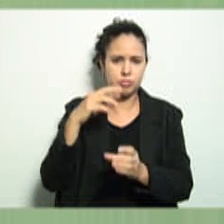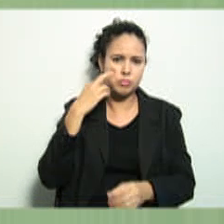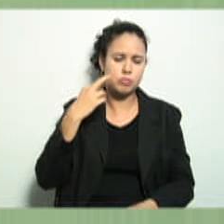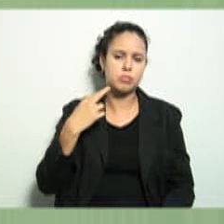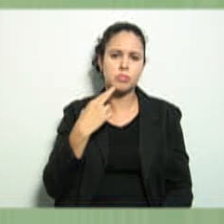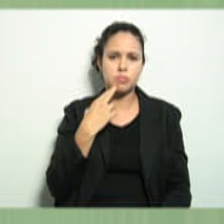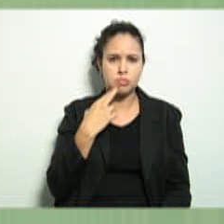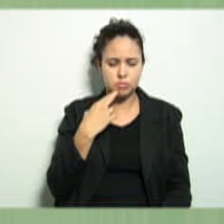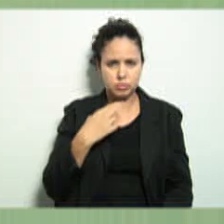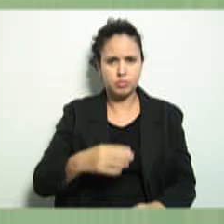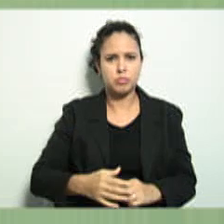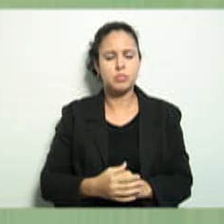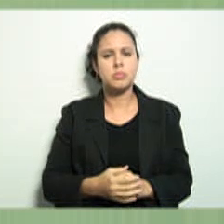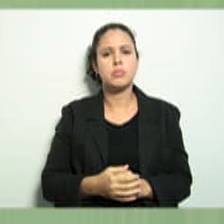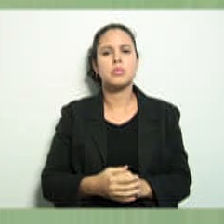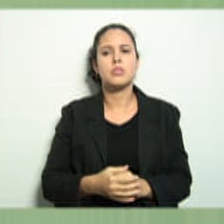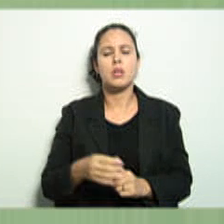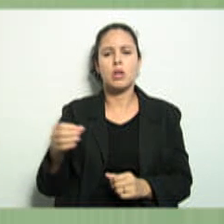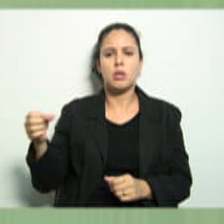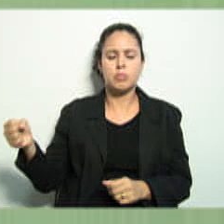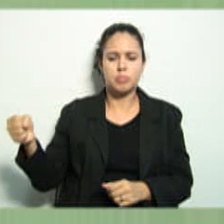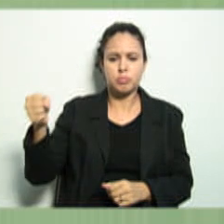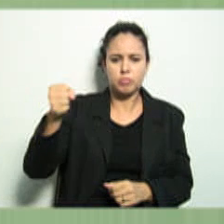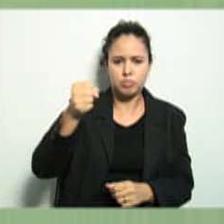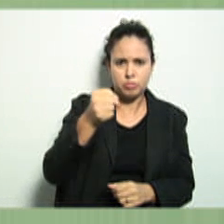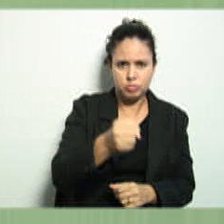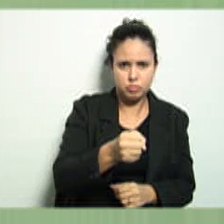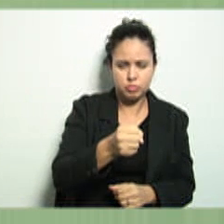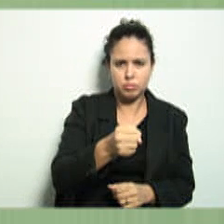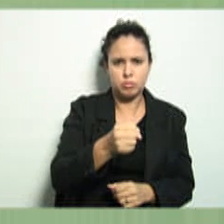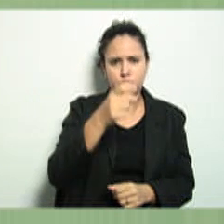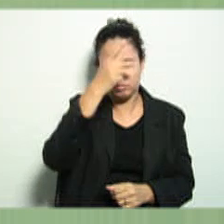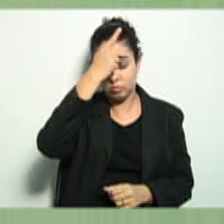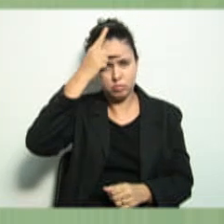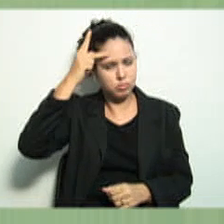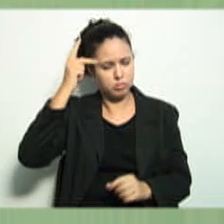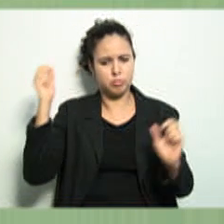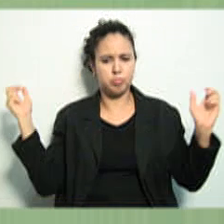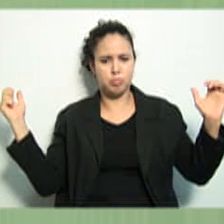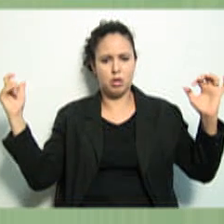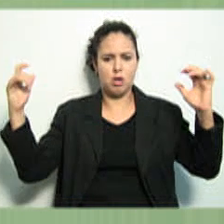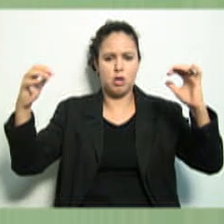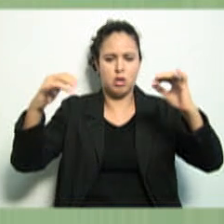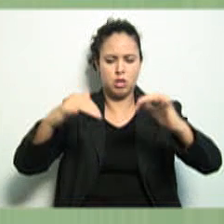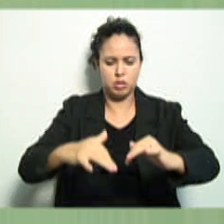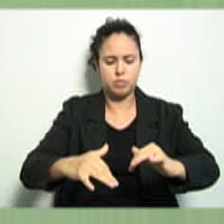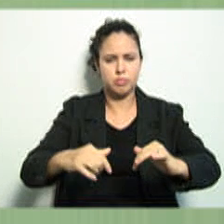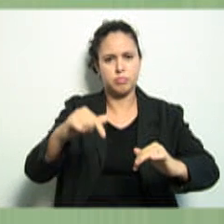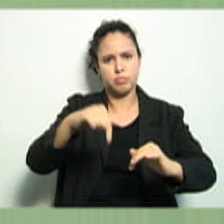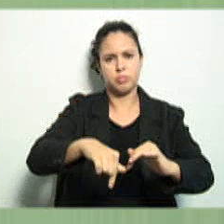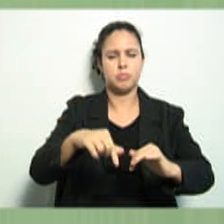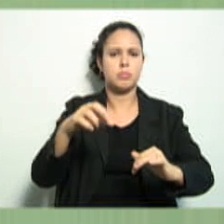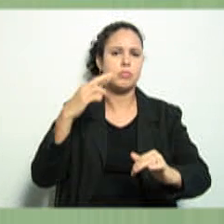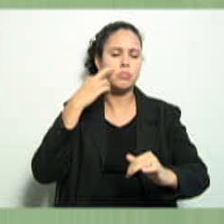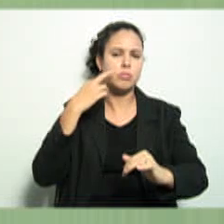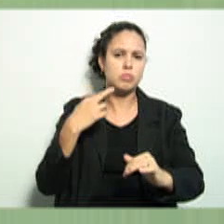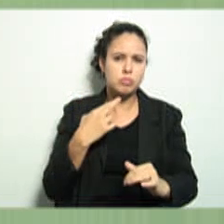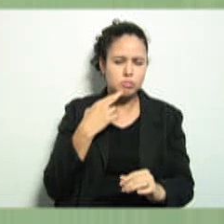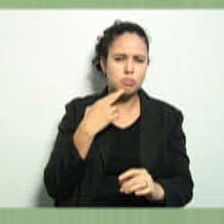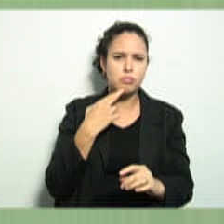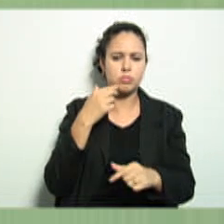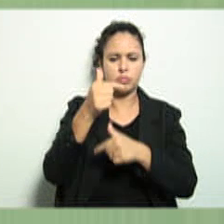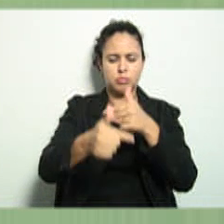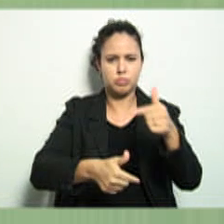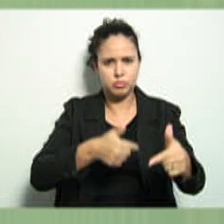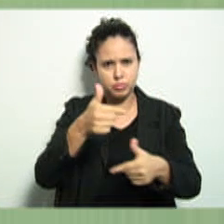espaço. Trouxe um novo perfil do migrante trabalhador. Esse migrante trabalhador, que antes no ciclo da borracha